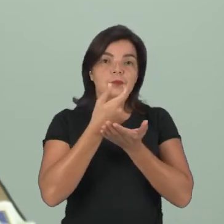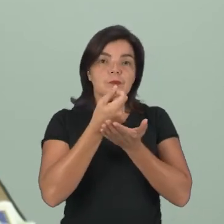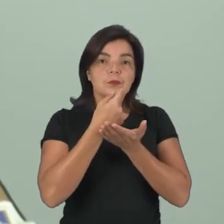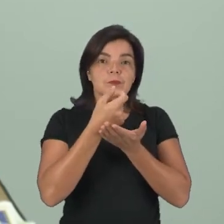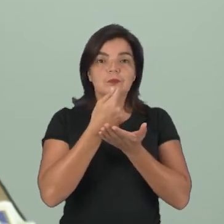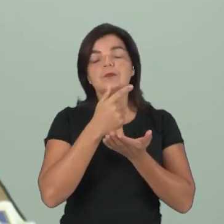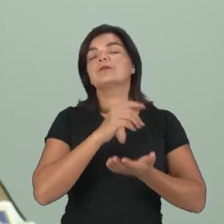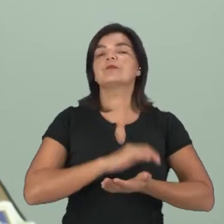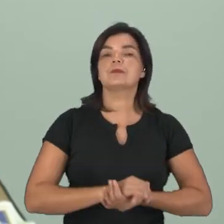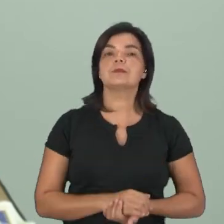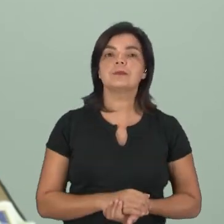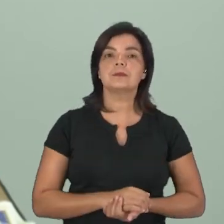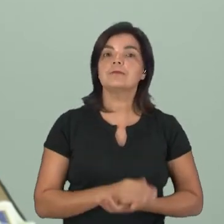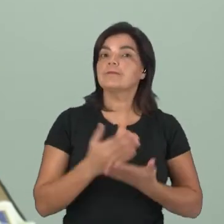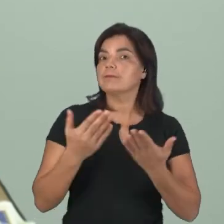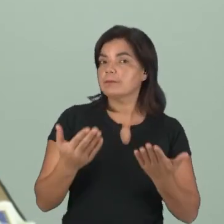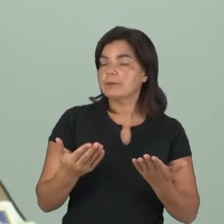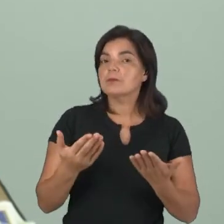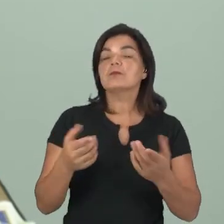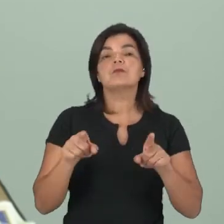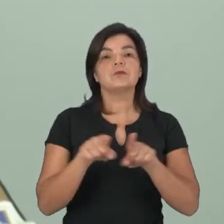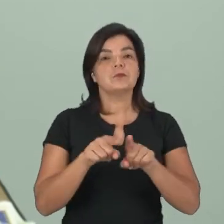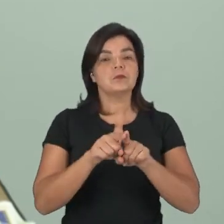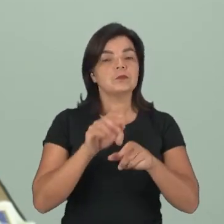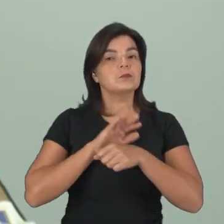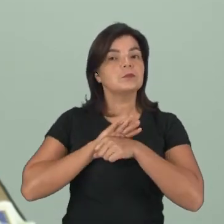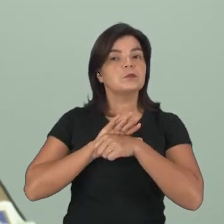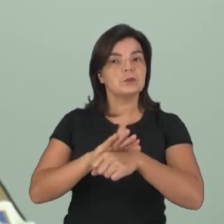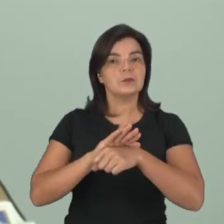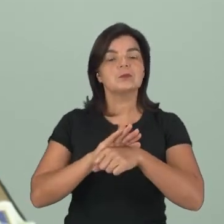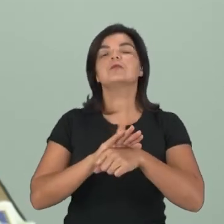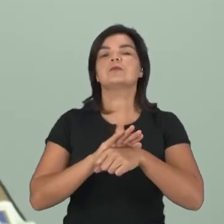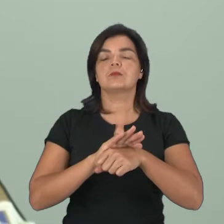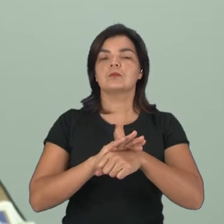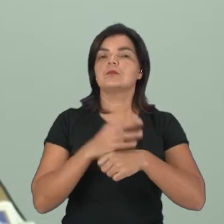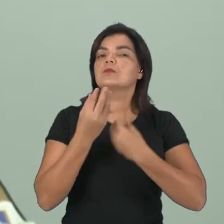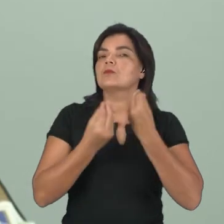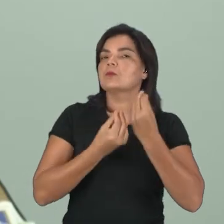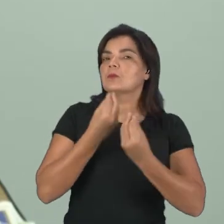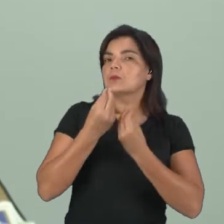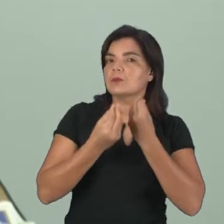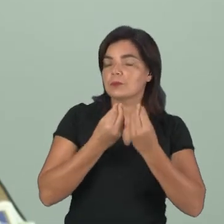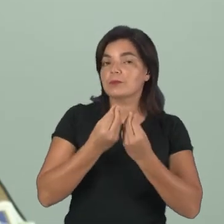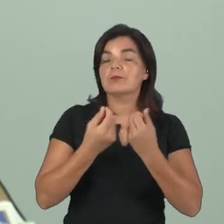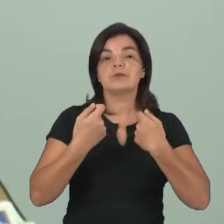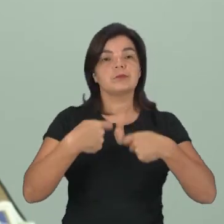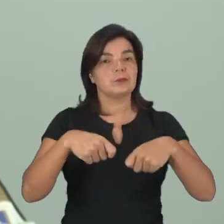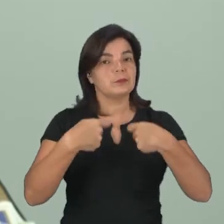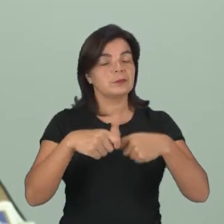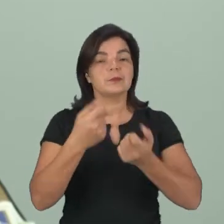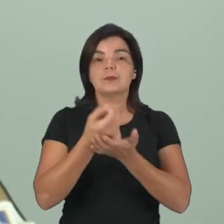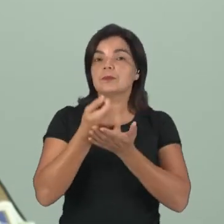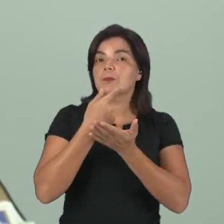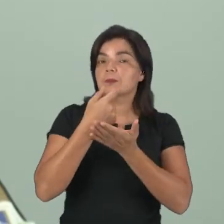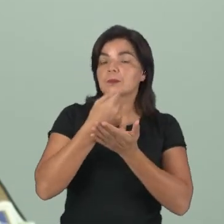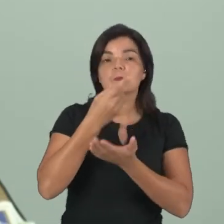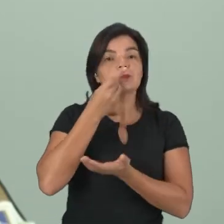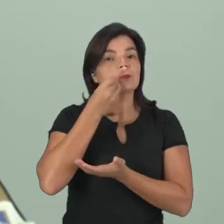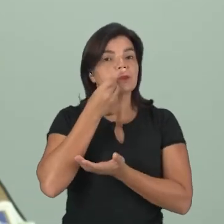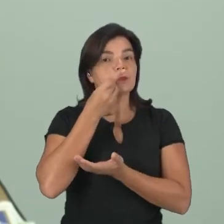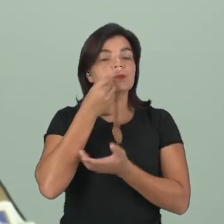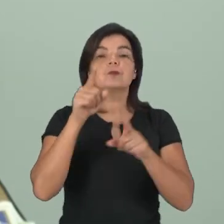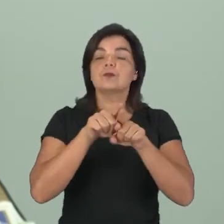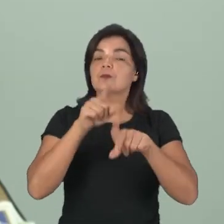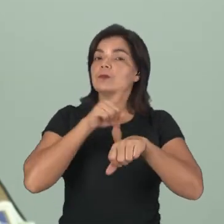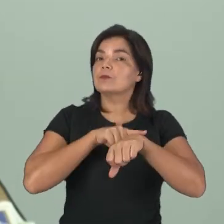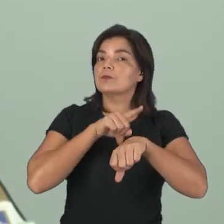determinado medicamento Então ela vem para auxiliar a forma que devemos tomar o dia